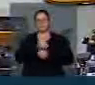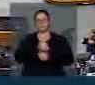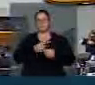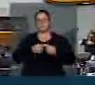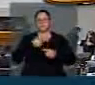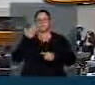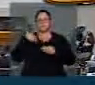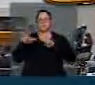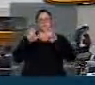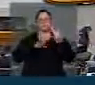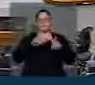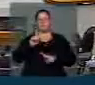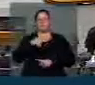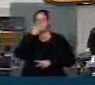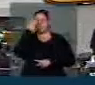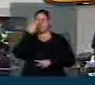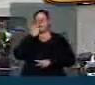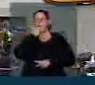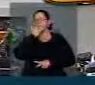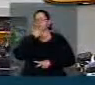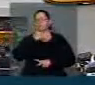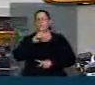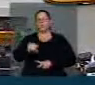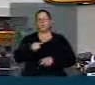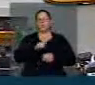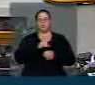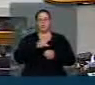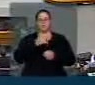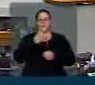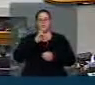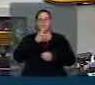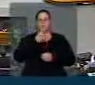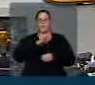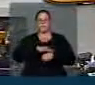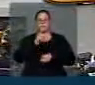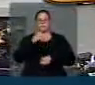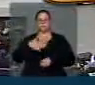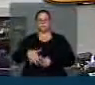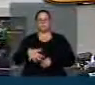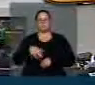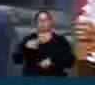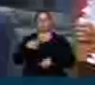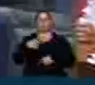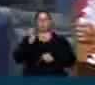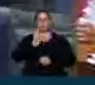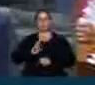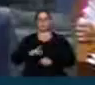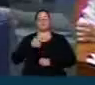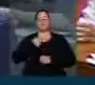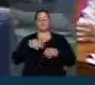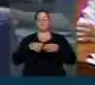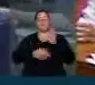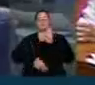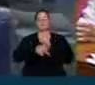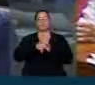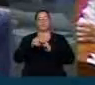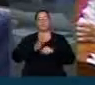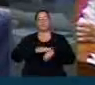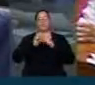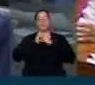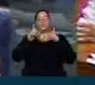passada e retrasada era o vilão desse Brasil. Eu sou da região de Partido Alferes, de Vassouras, maior produtor de tomate do estado do